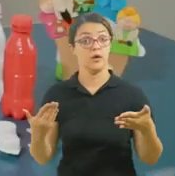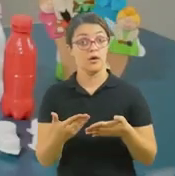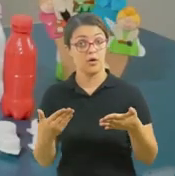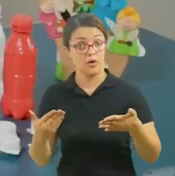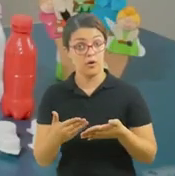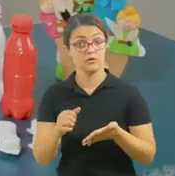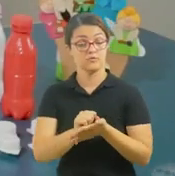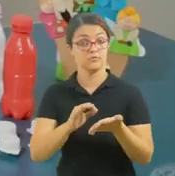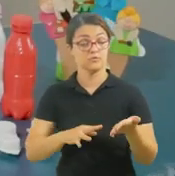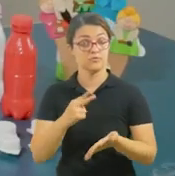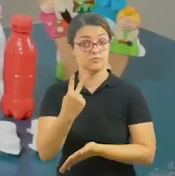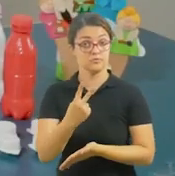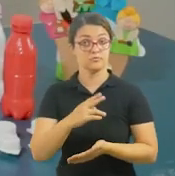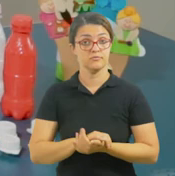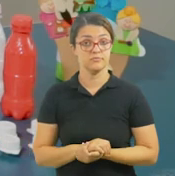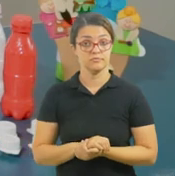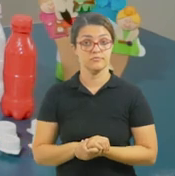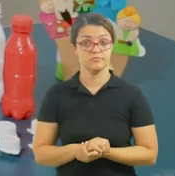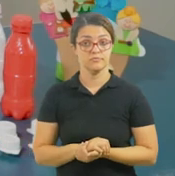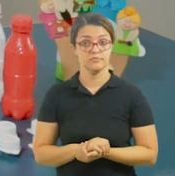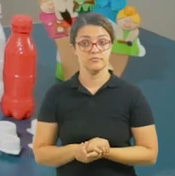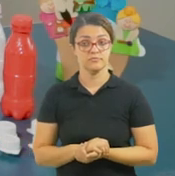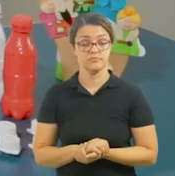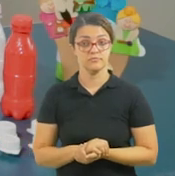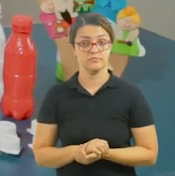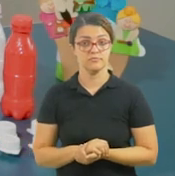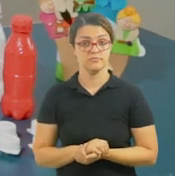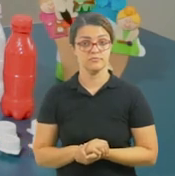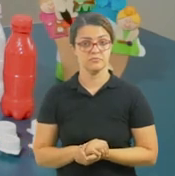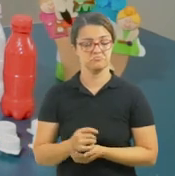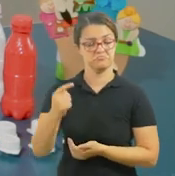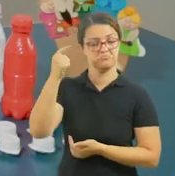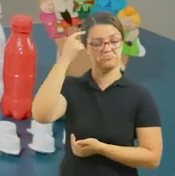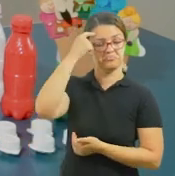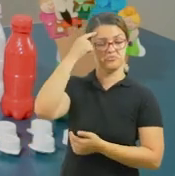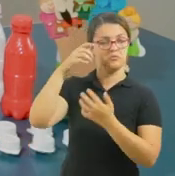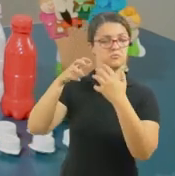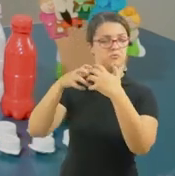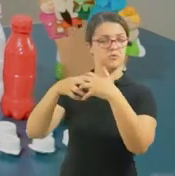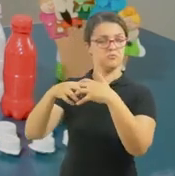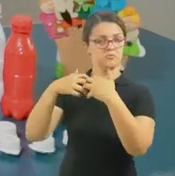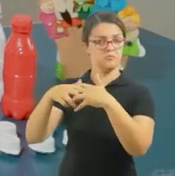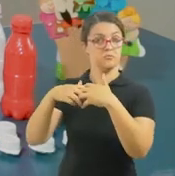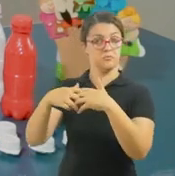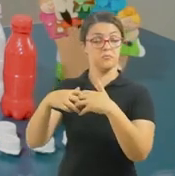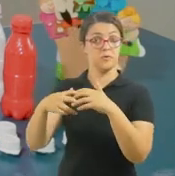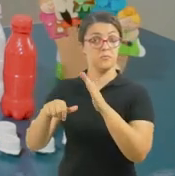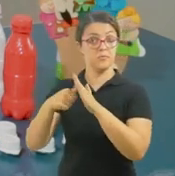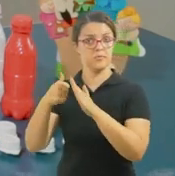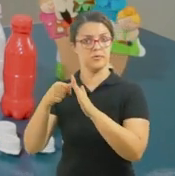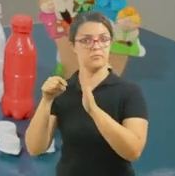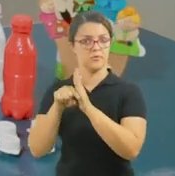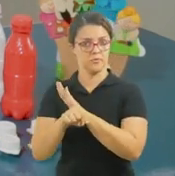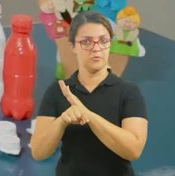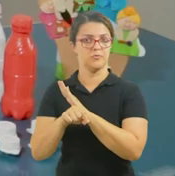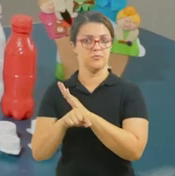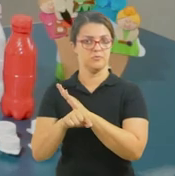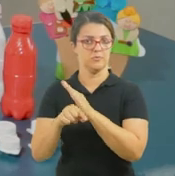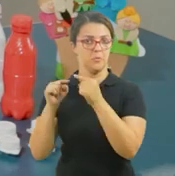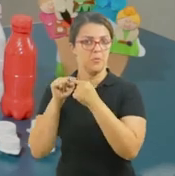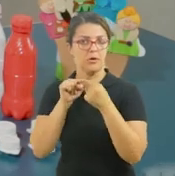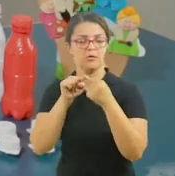Agora, vamos à atividade 2, atividades de situações problema. Vamos à primeira pergunta relacionada também ao